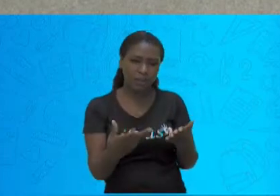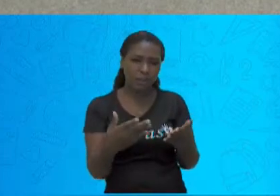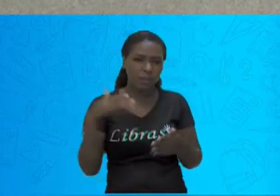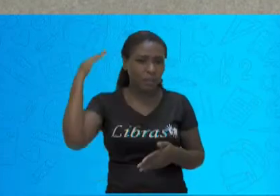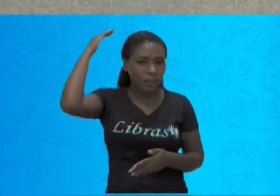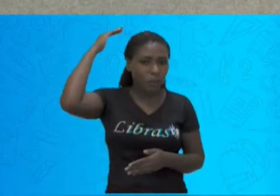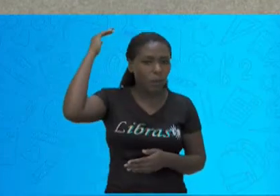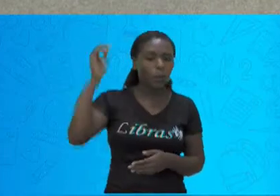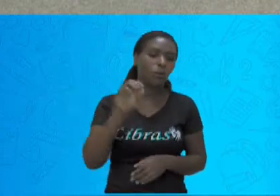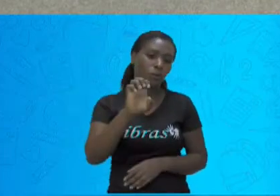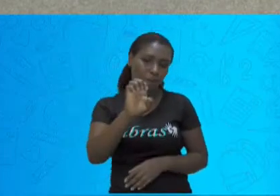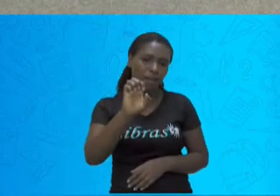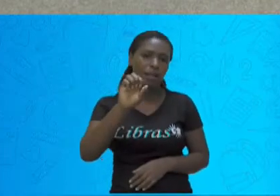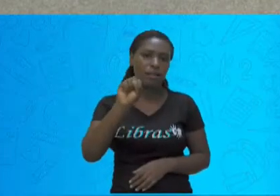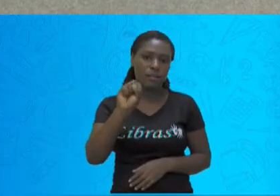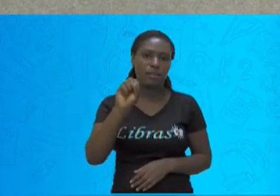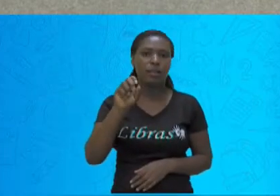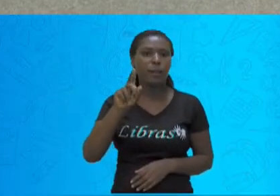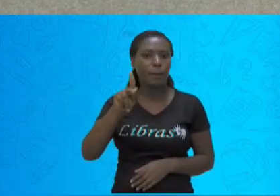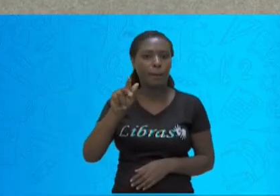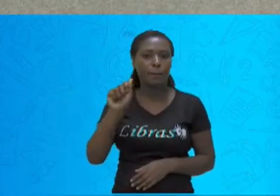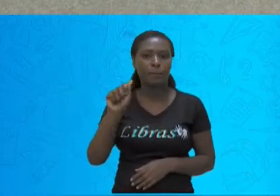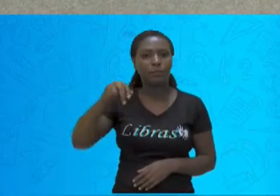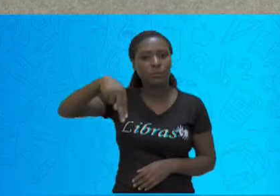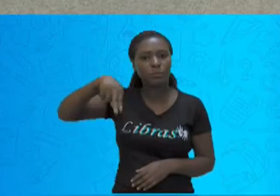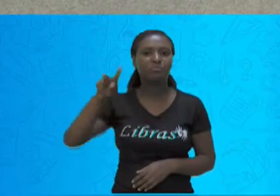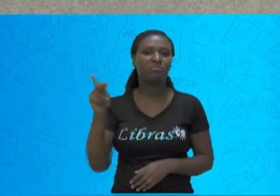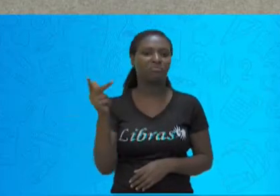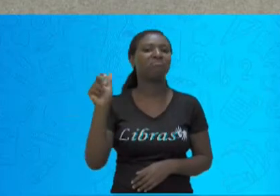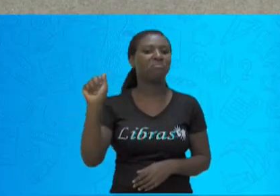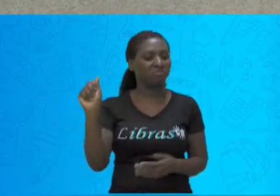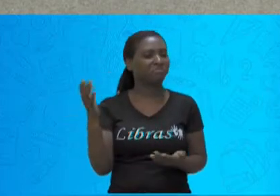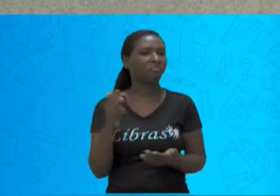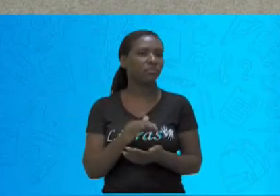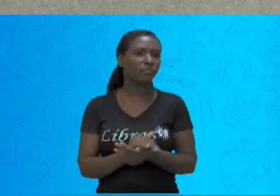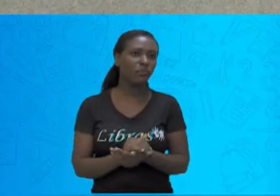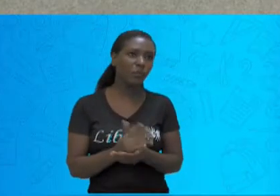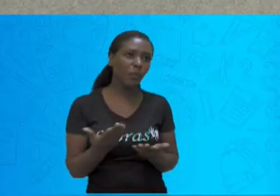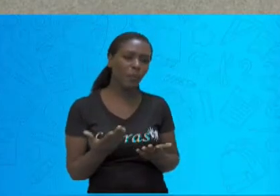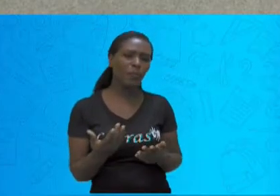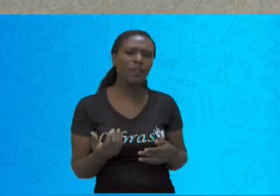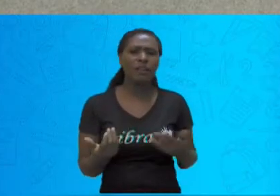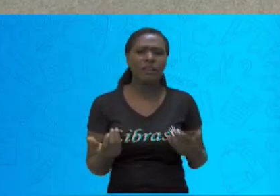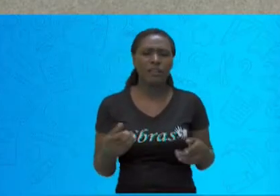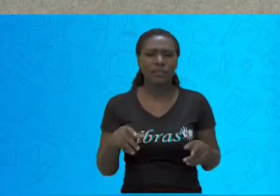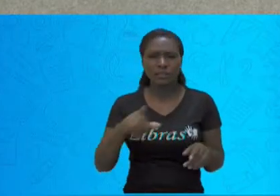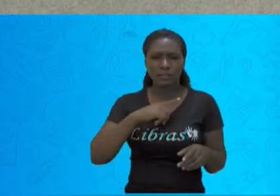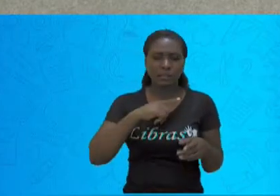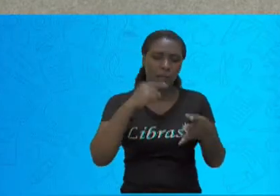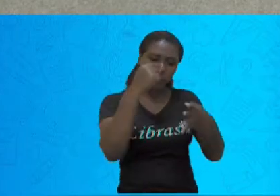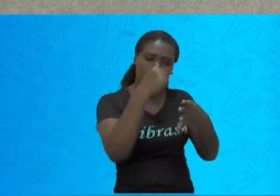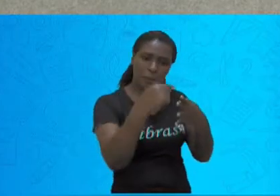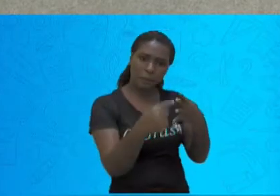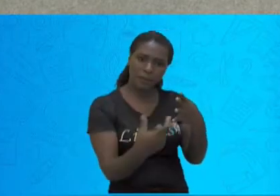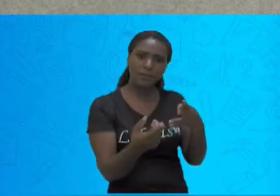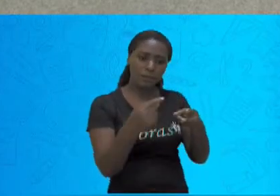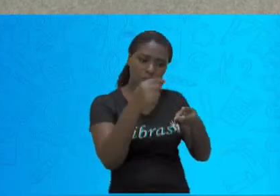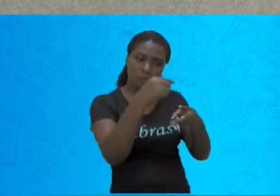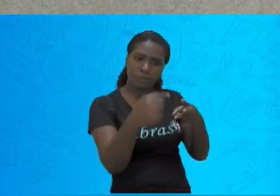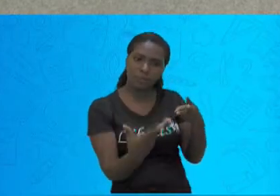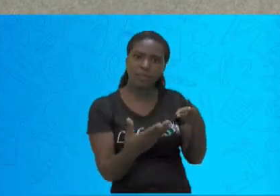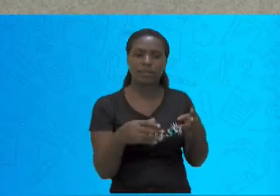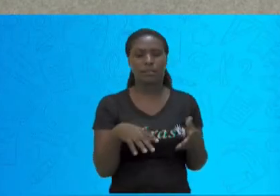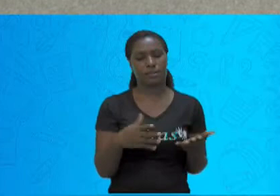de Madrid, o de Paris e o de Gruyère. A arte ela é considerada da